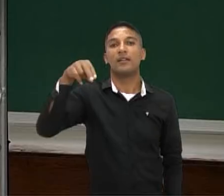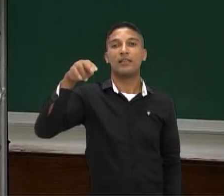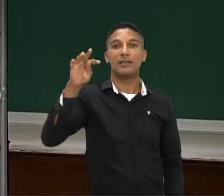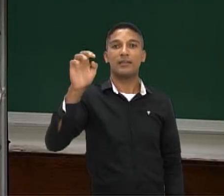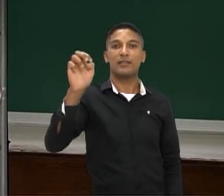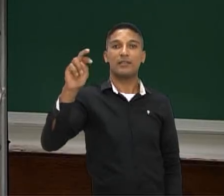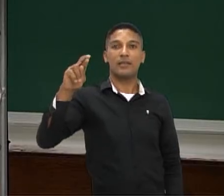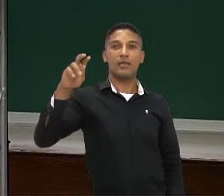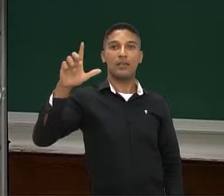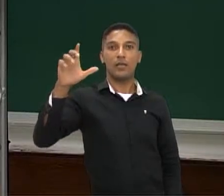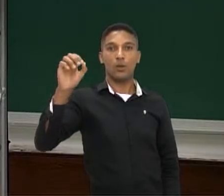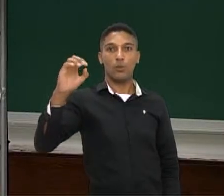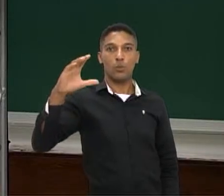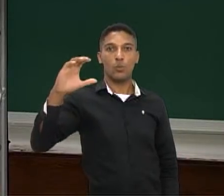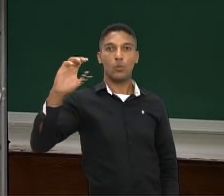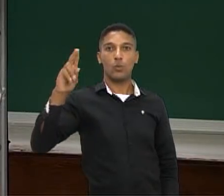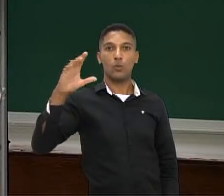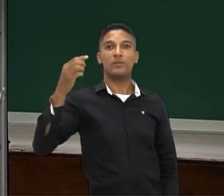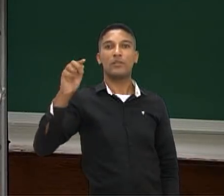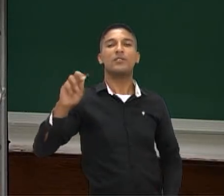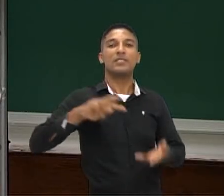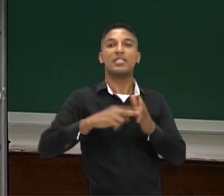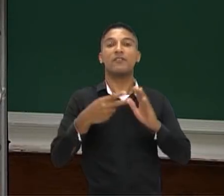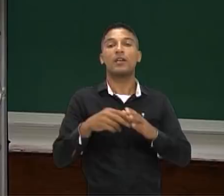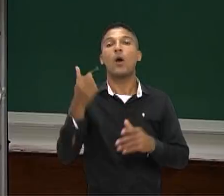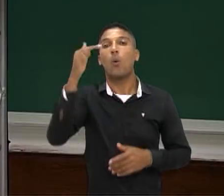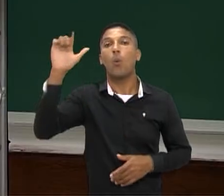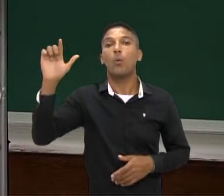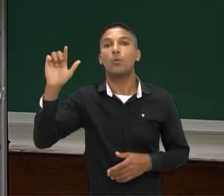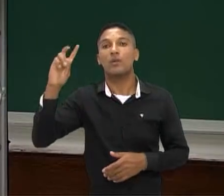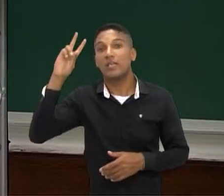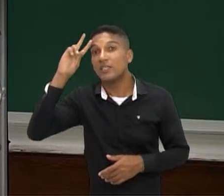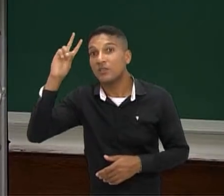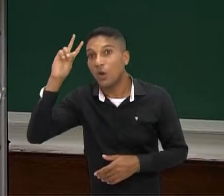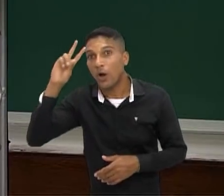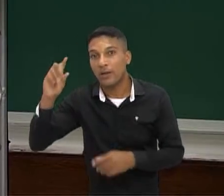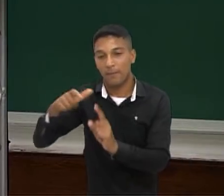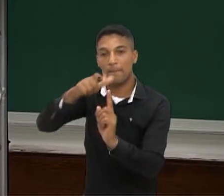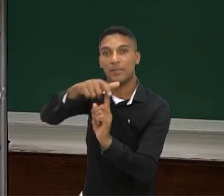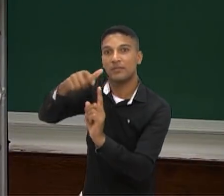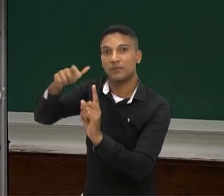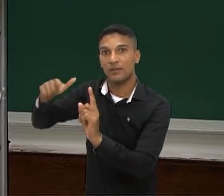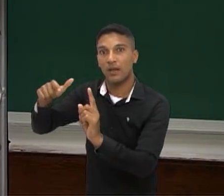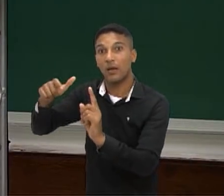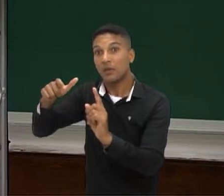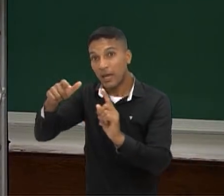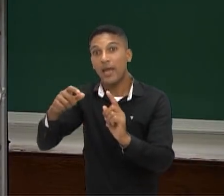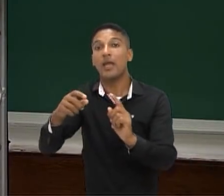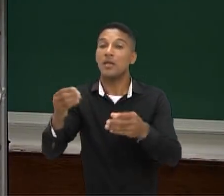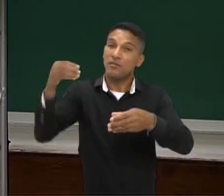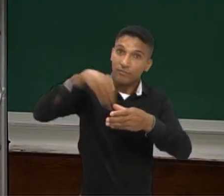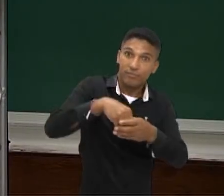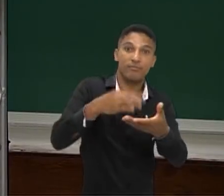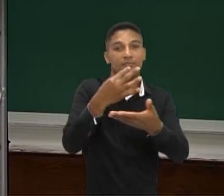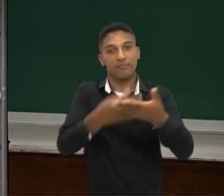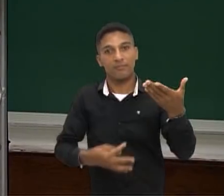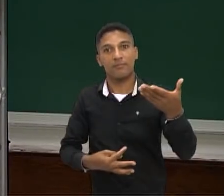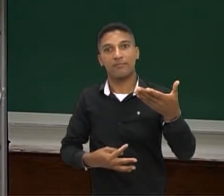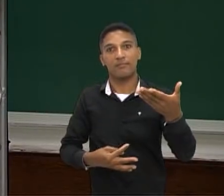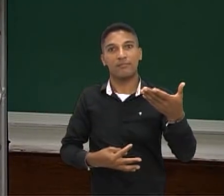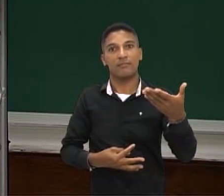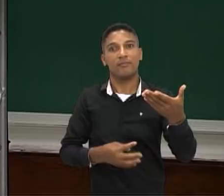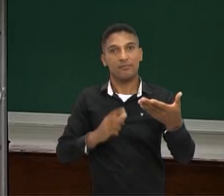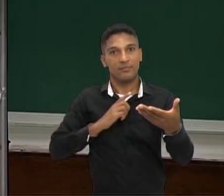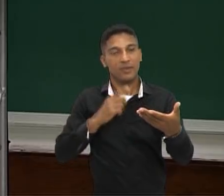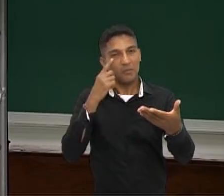textos literários diferentes, né? Então, quem conseguiu perceber isso, né, ou respondeu de alguma forma sublinhando o fragmento, caso